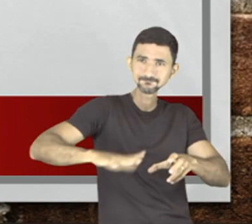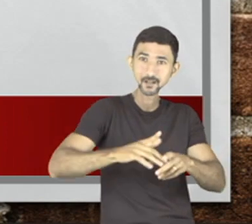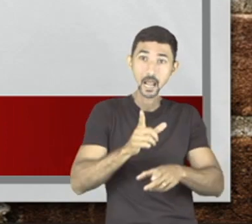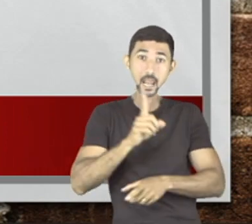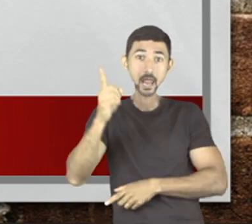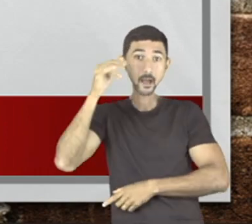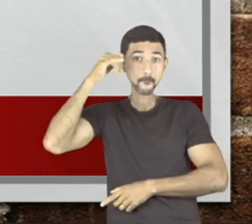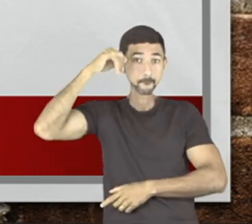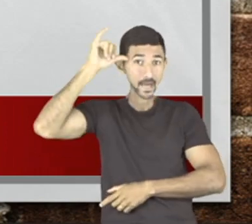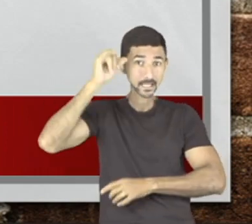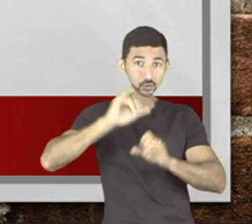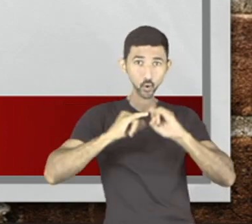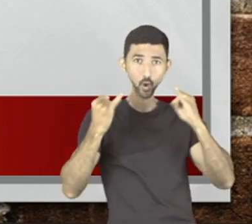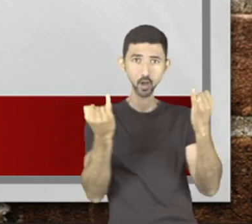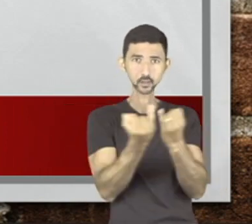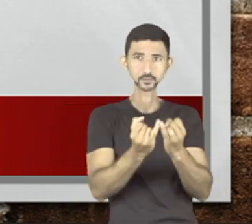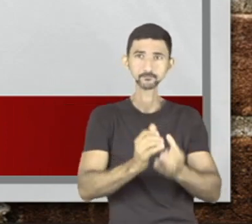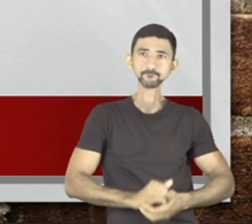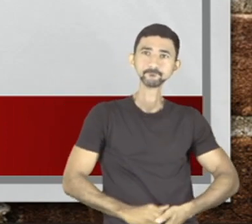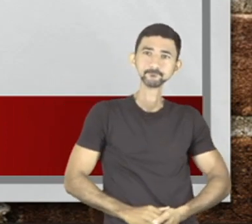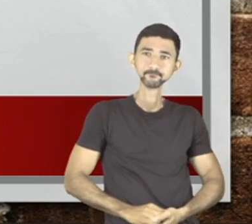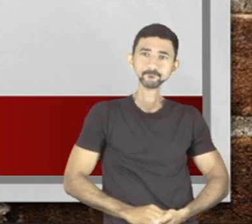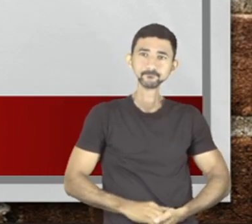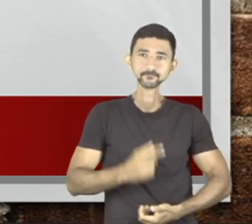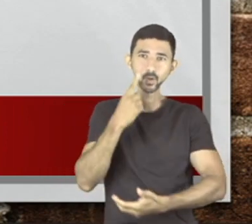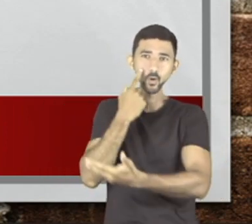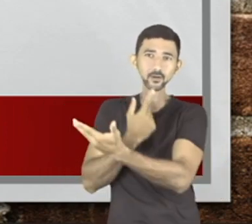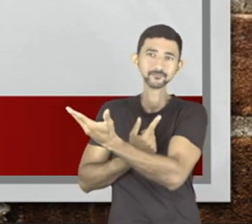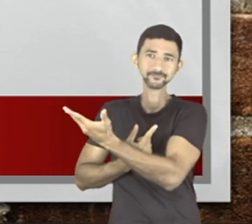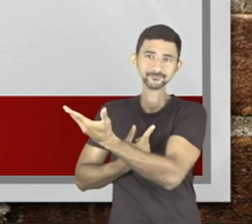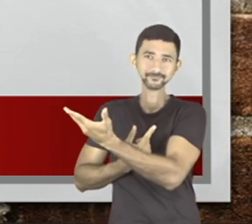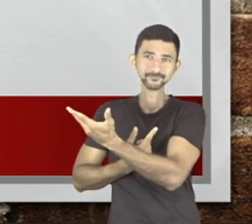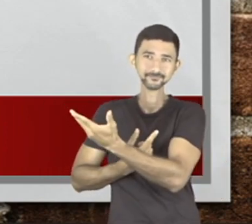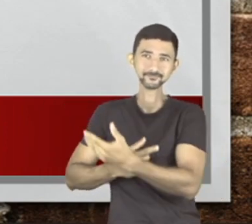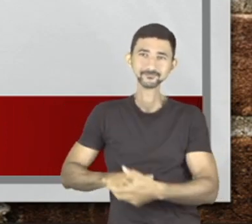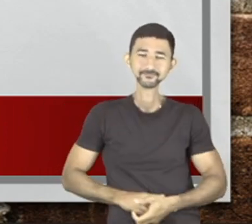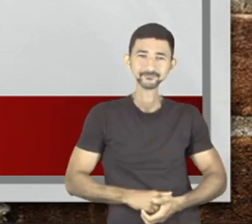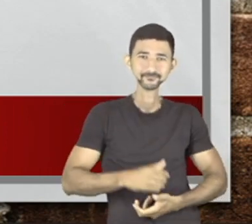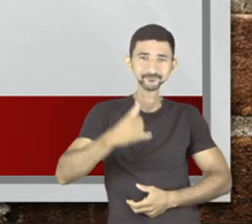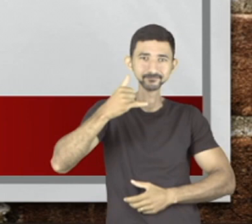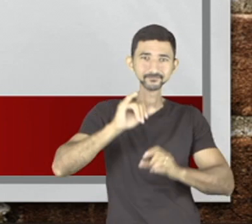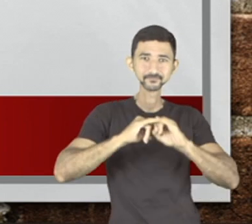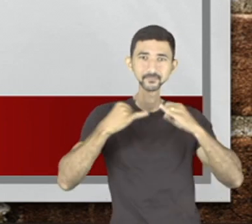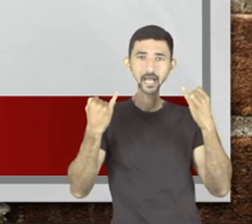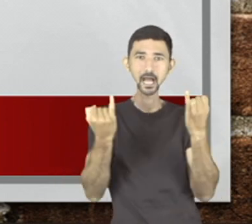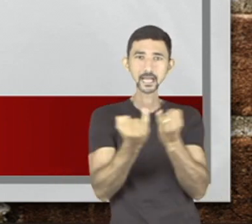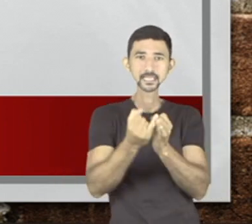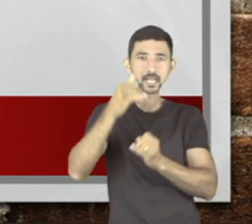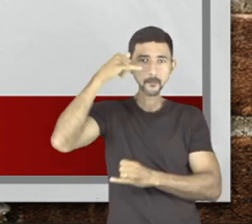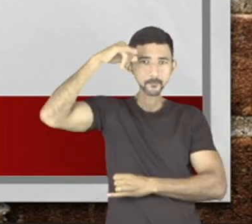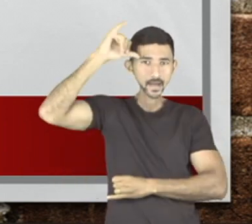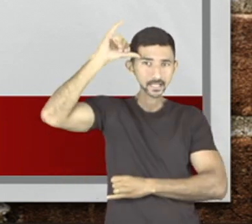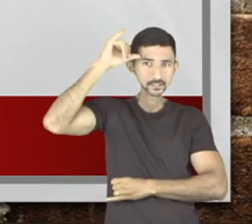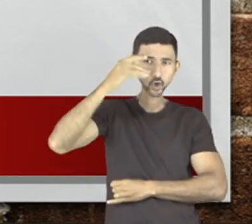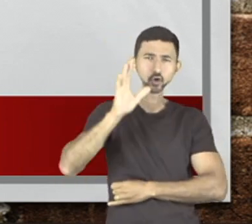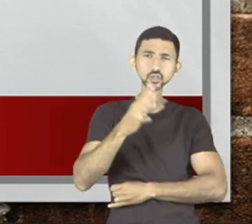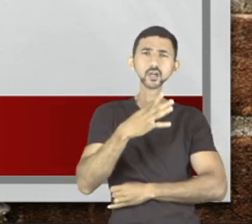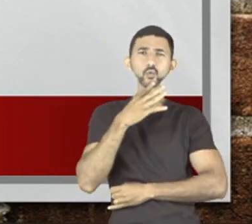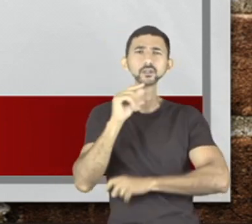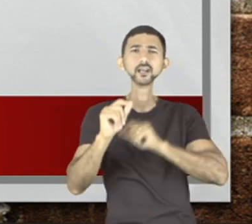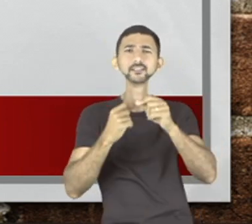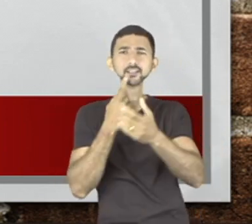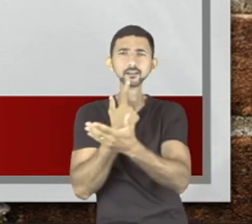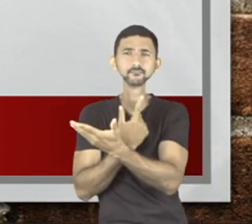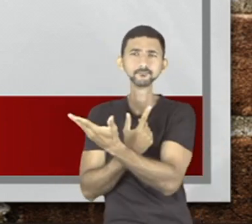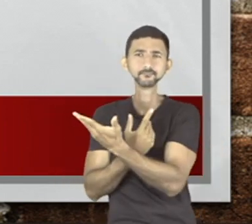do Marajó. Observem aqui a imagem da ilha do Marajó. Quem já conhece, vamos